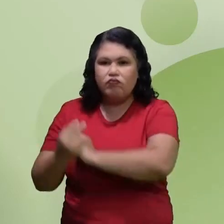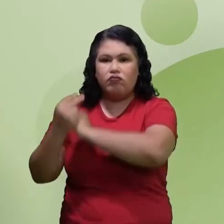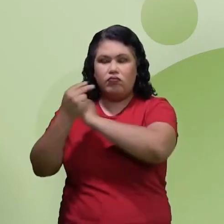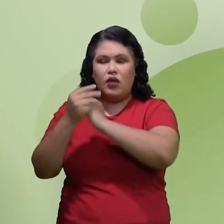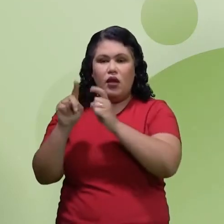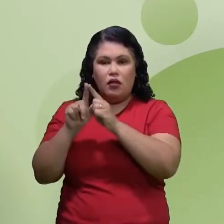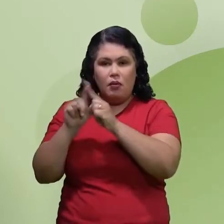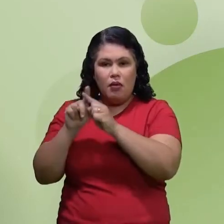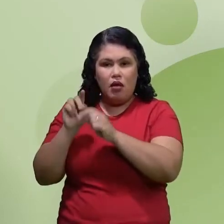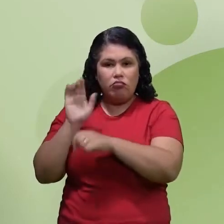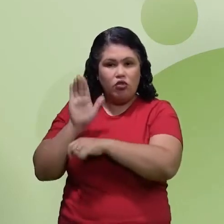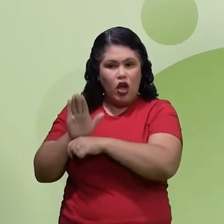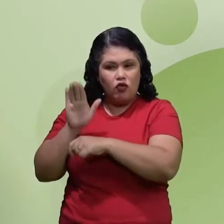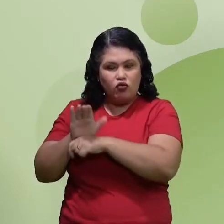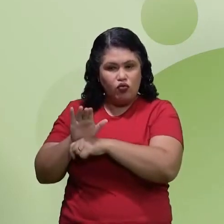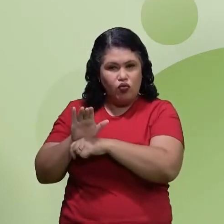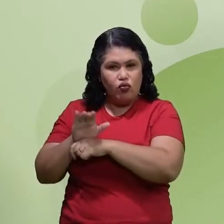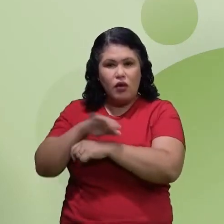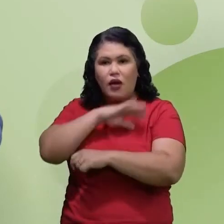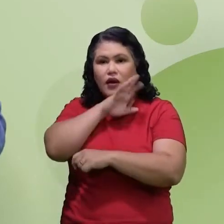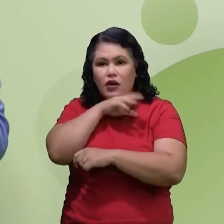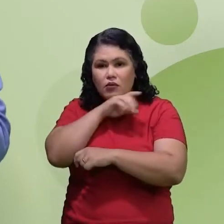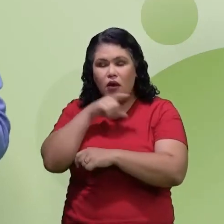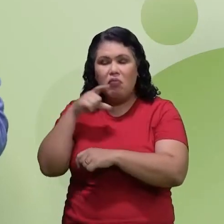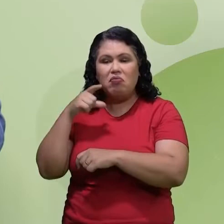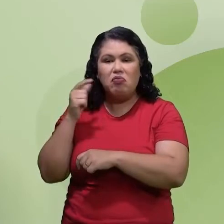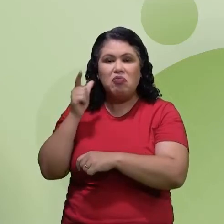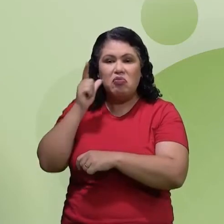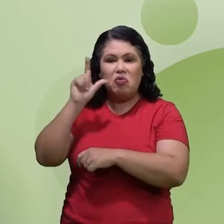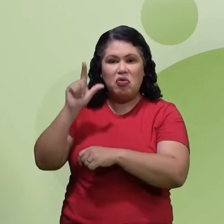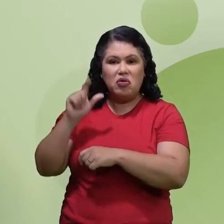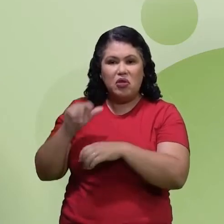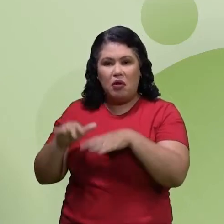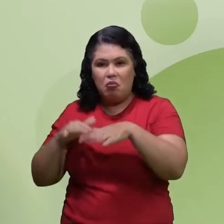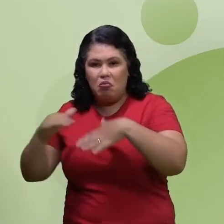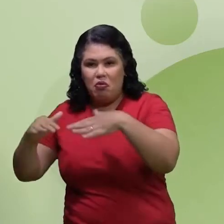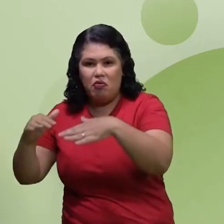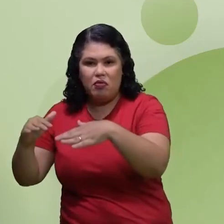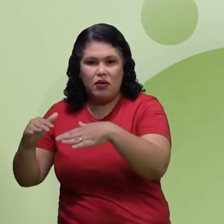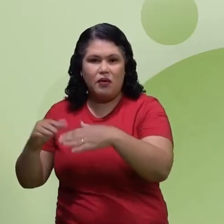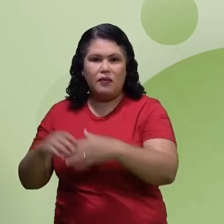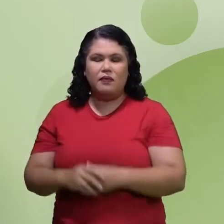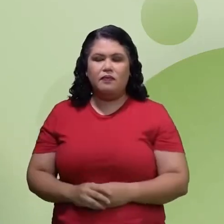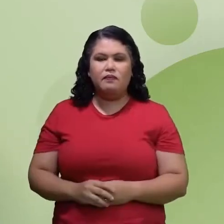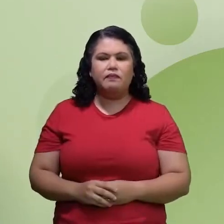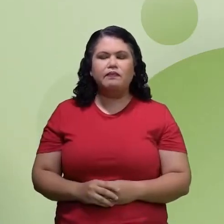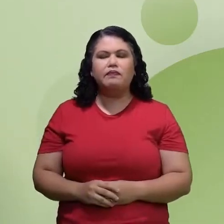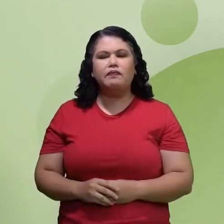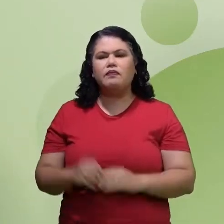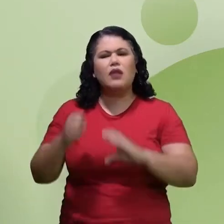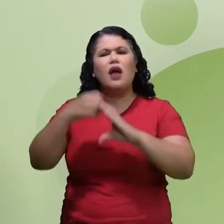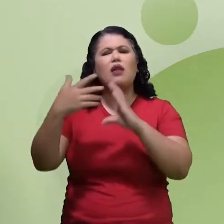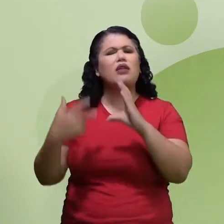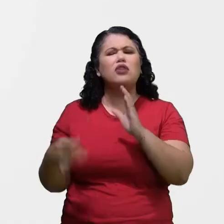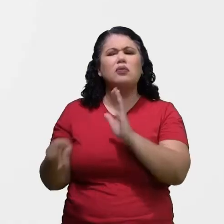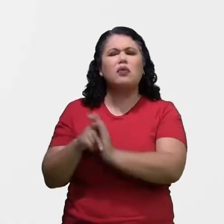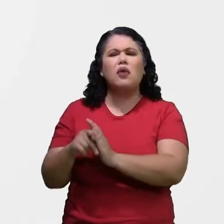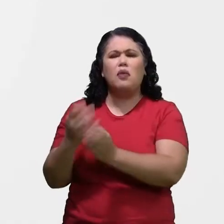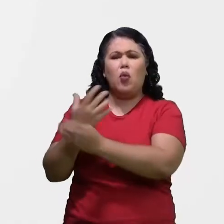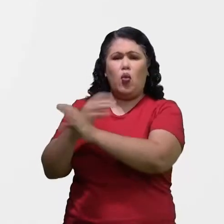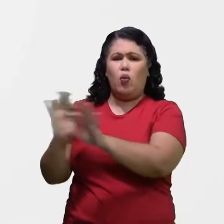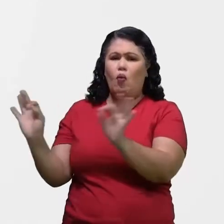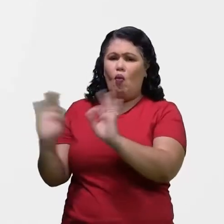ele tivesse uma maior independência no seu deslocamento, tá bom? Uma outra característica dos animais invertebrados,